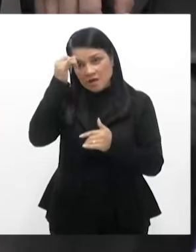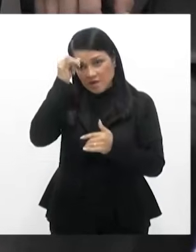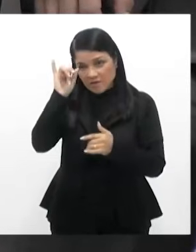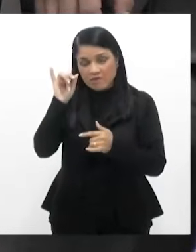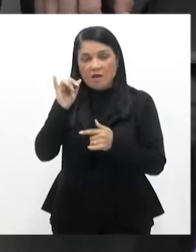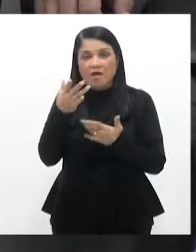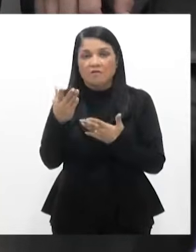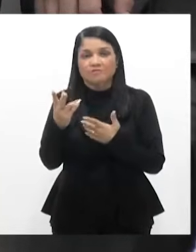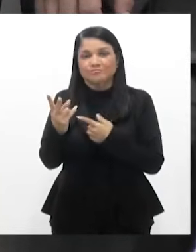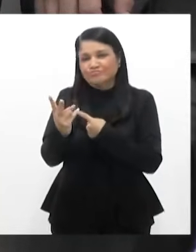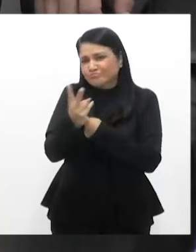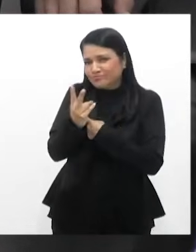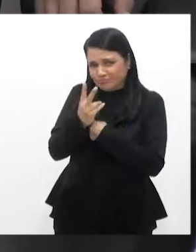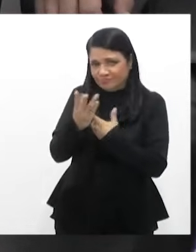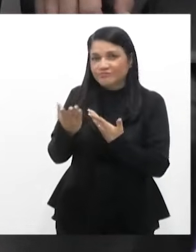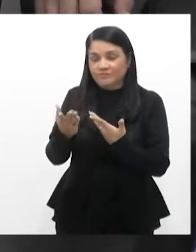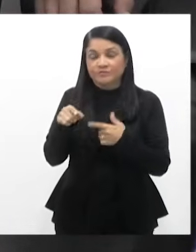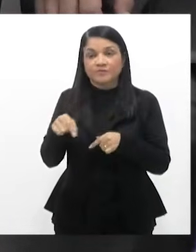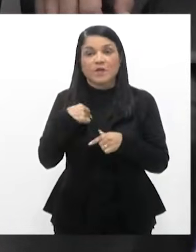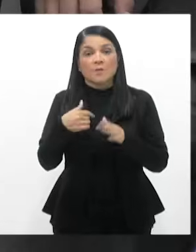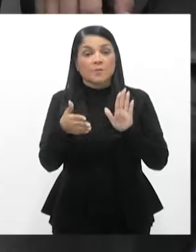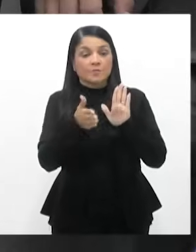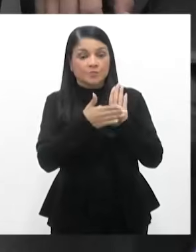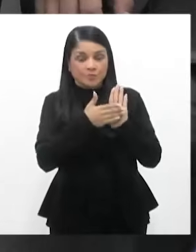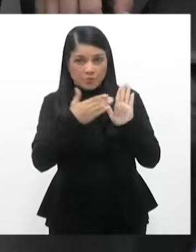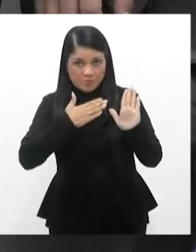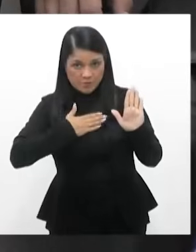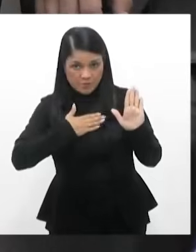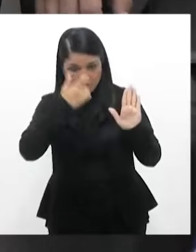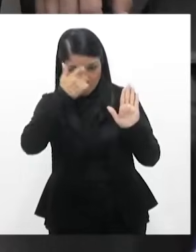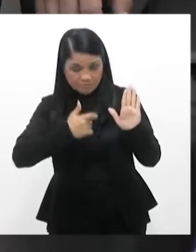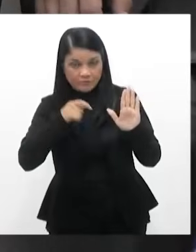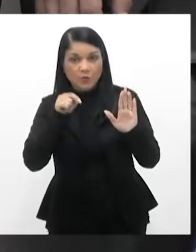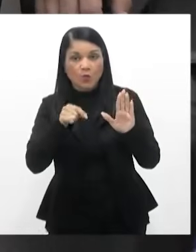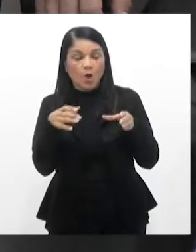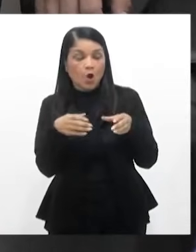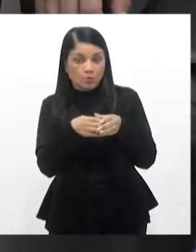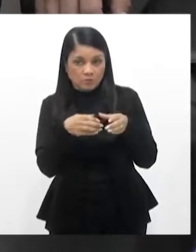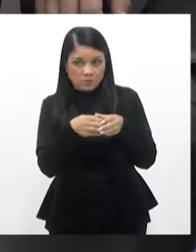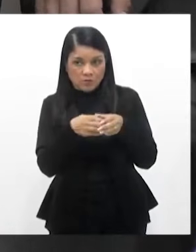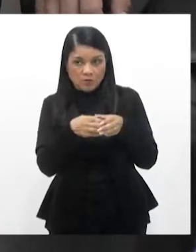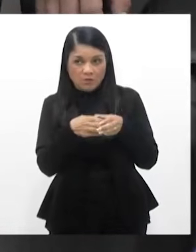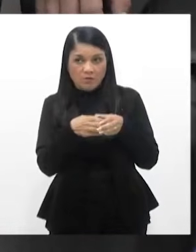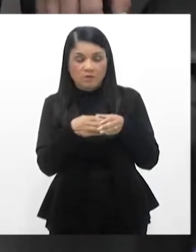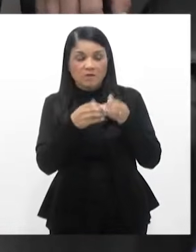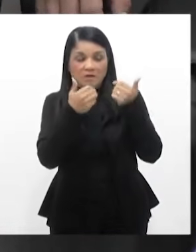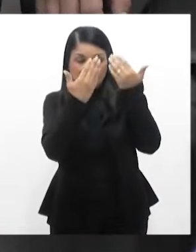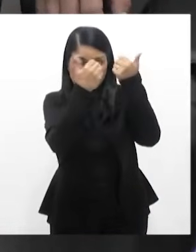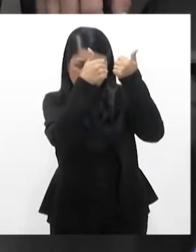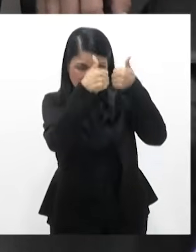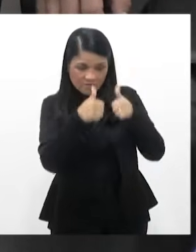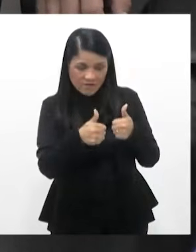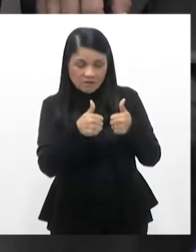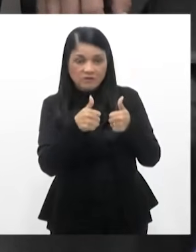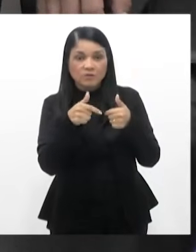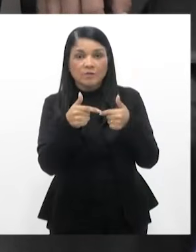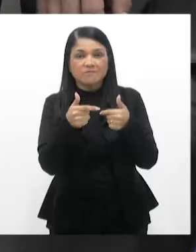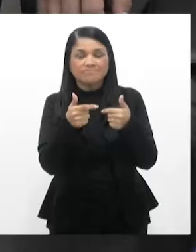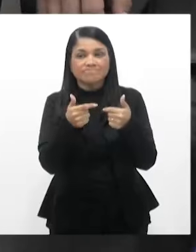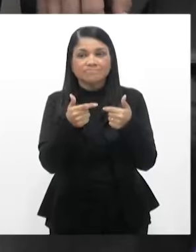vantagens. A minha proposta aqui proposta a essa comissão, que avaliemos uma solução